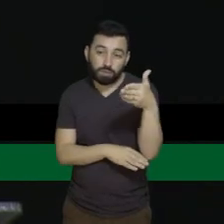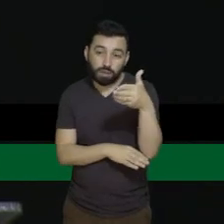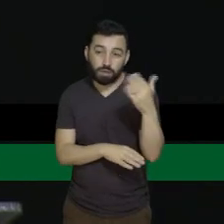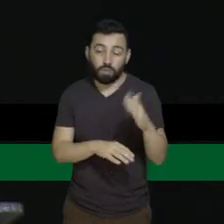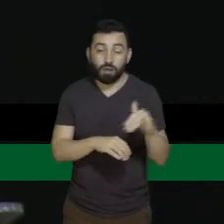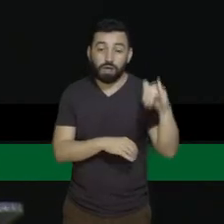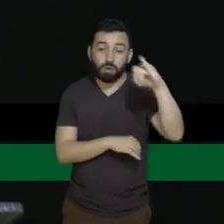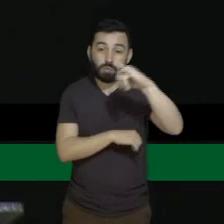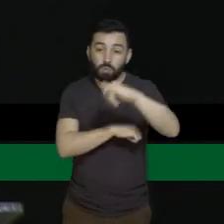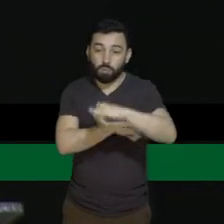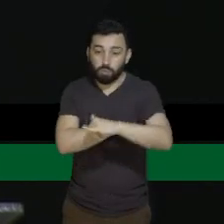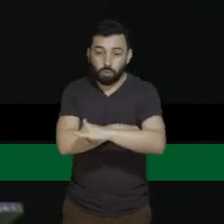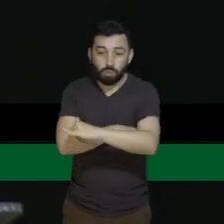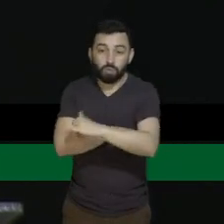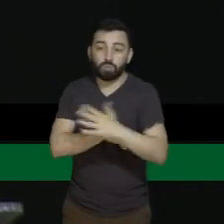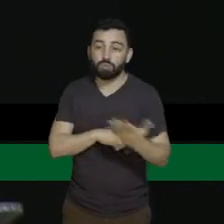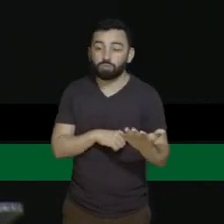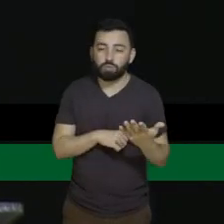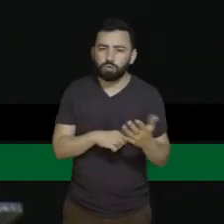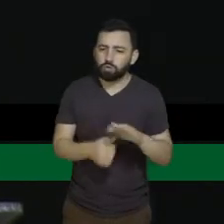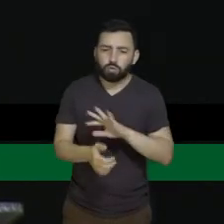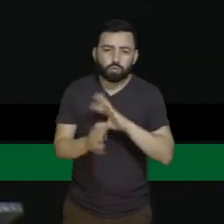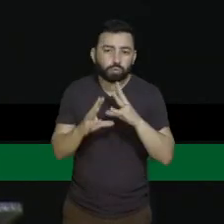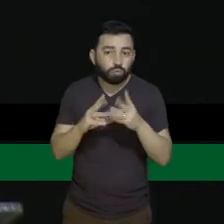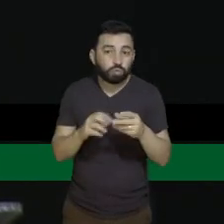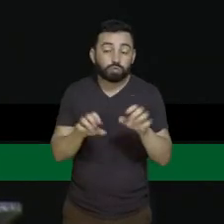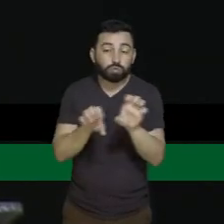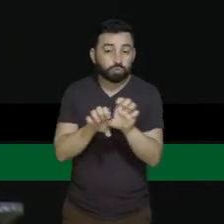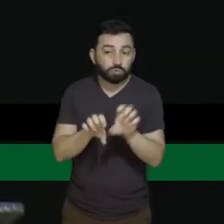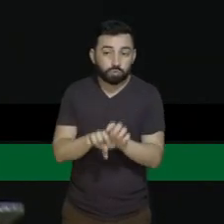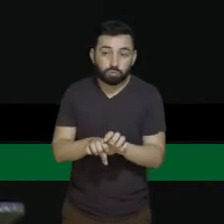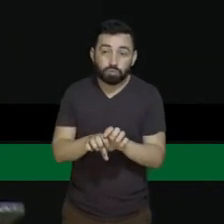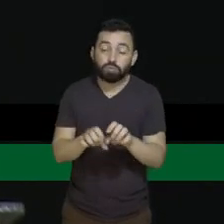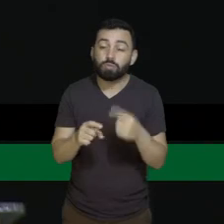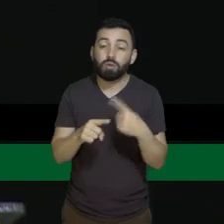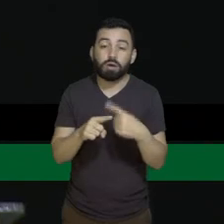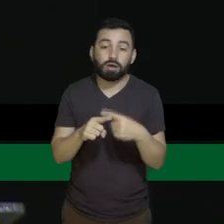aeroporto, toda essa estrutura gira em torno da Chapecoense.